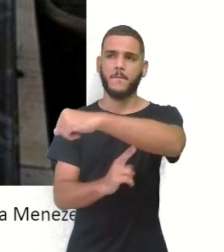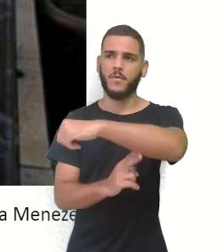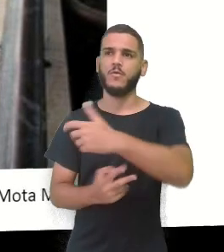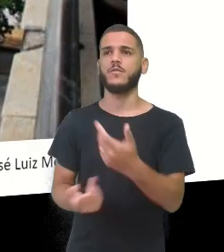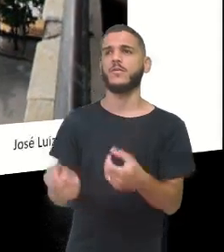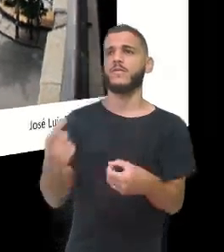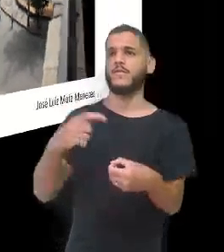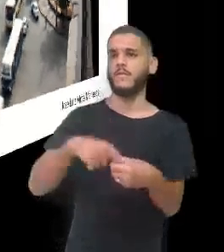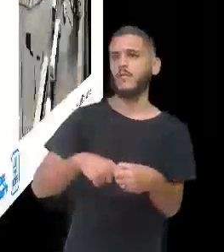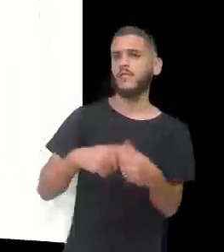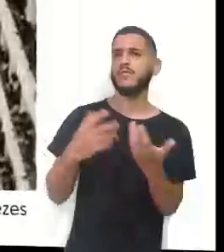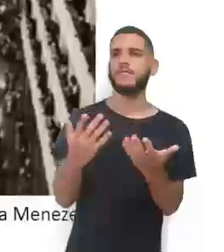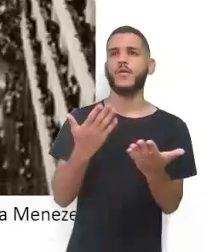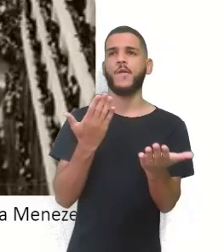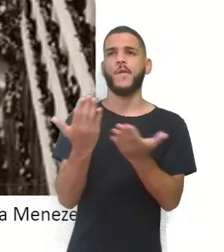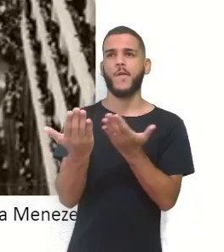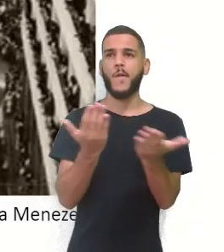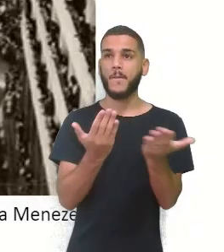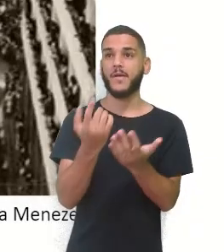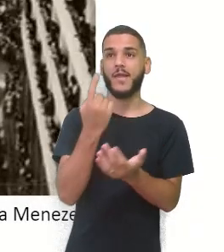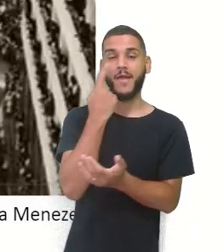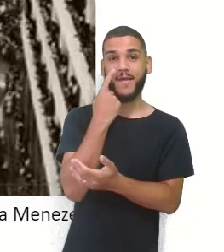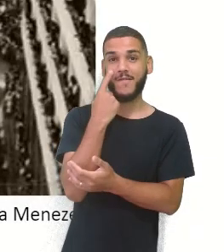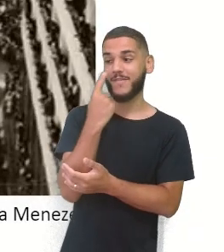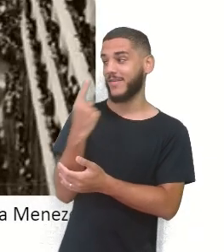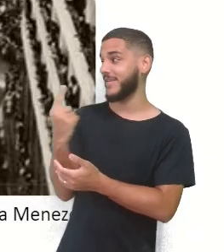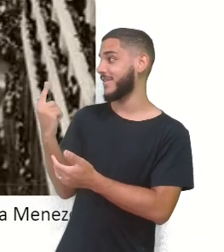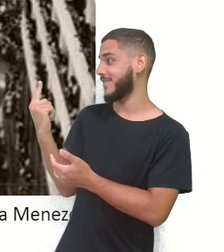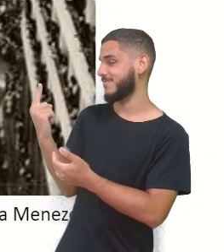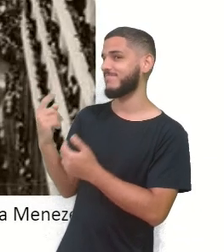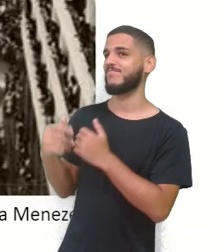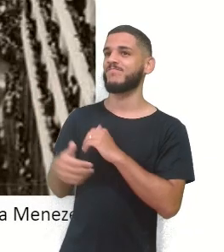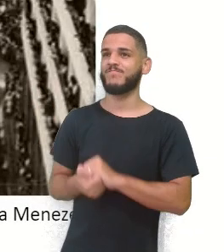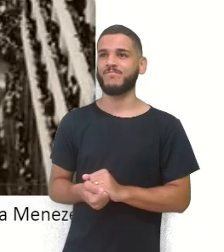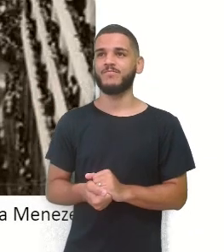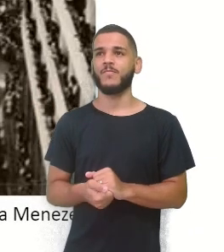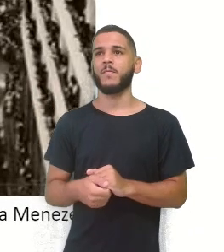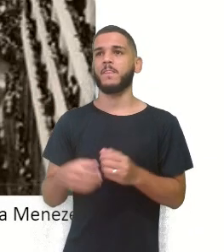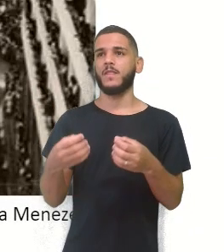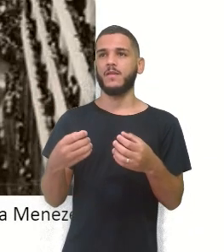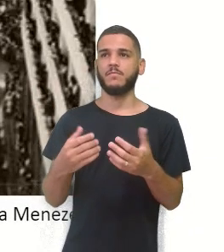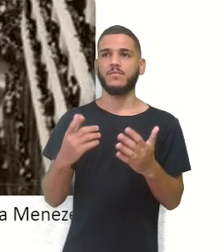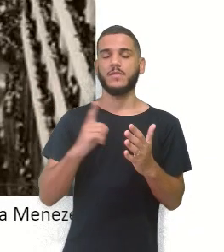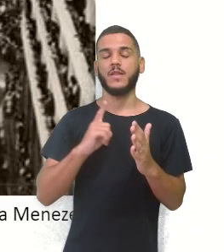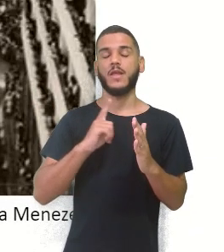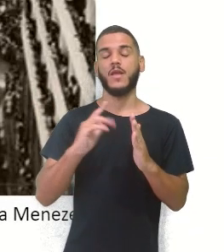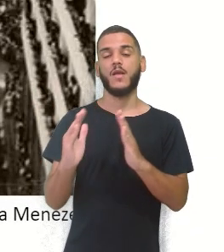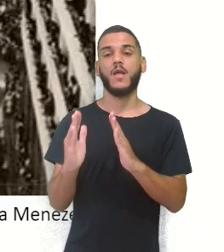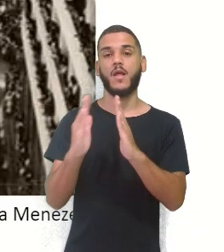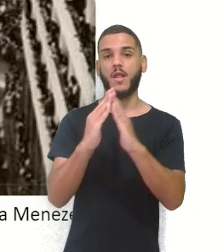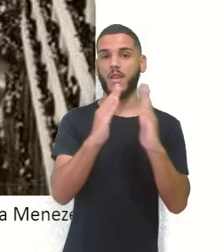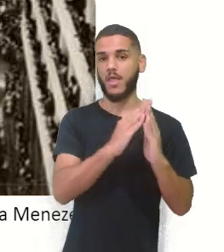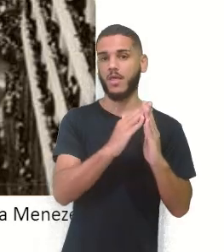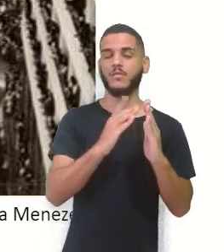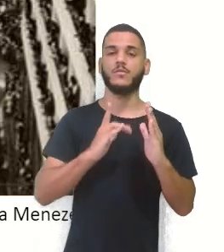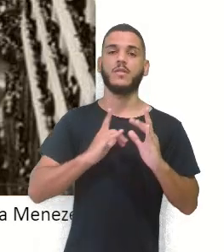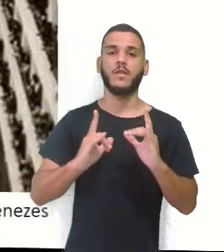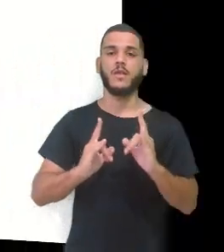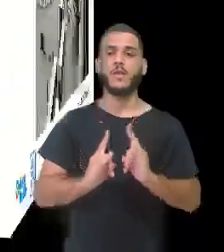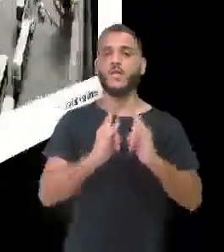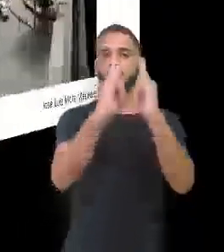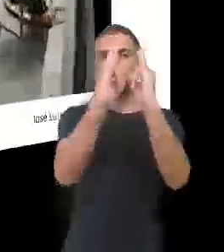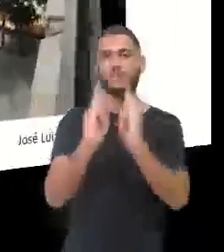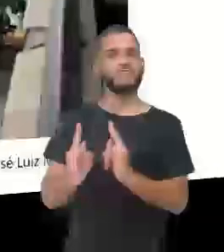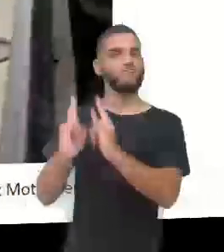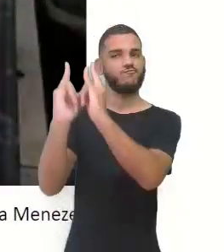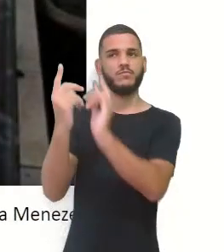casarões. então, professora Vamos Sandra, comparar, porque aí né? a gente vai comparar. Olha ali, ó. Aquelas... Ao lado do prédio, hoje em dia, tem um outro, não é? Isso, Pelo que eu vi,